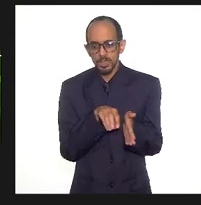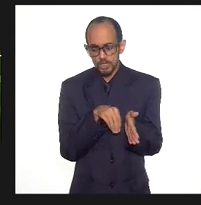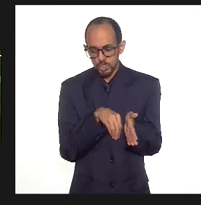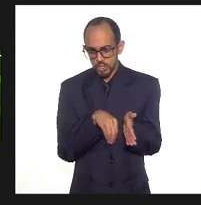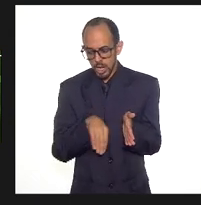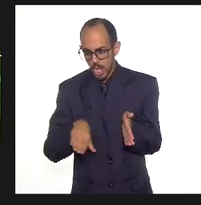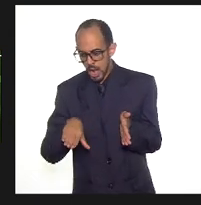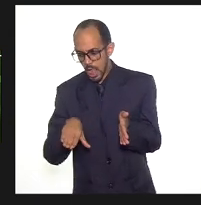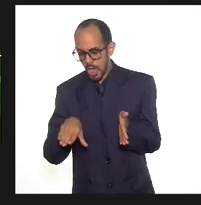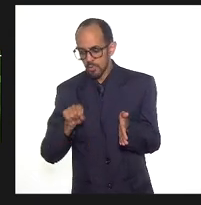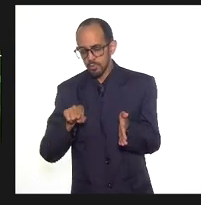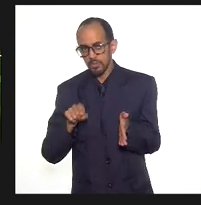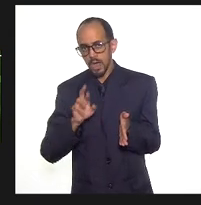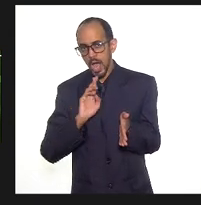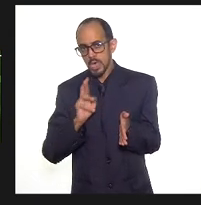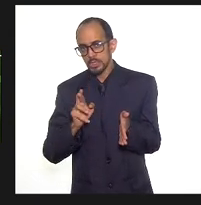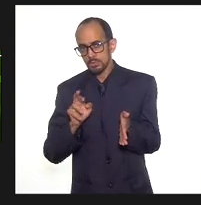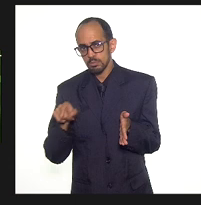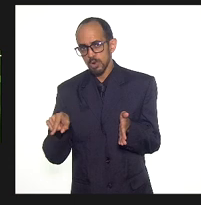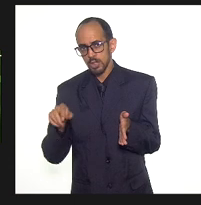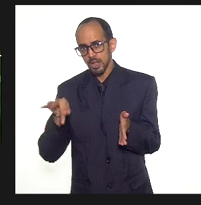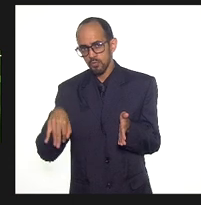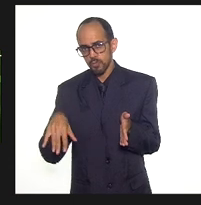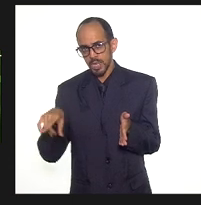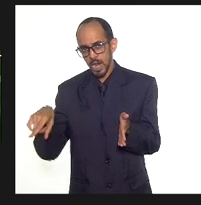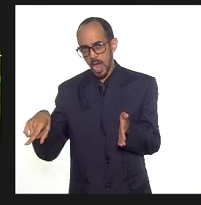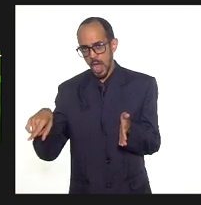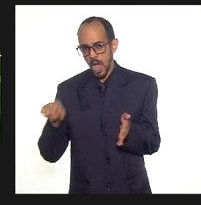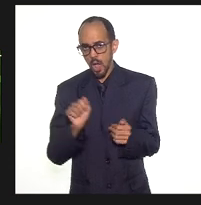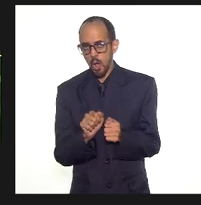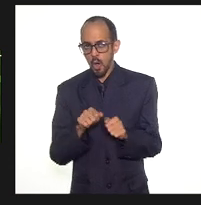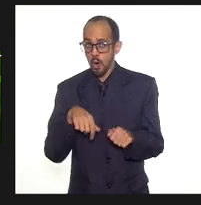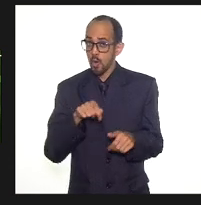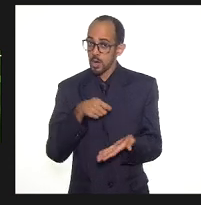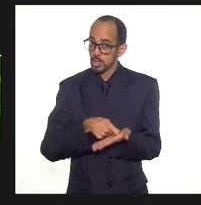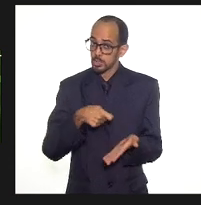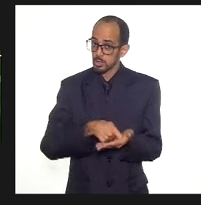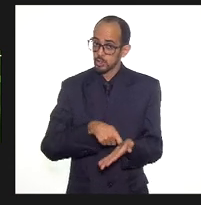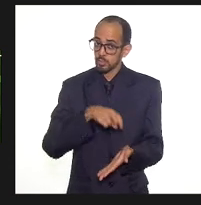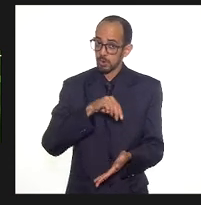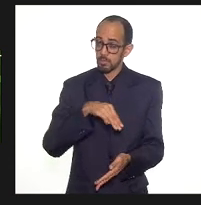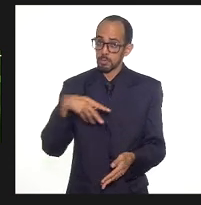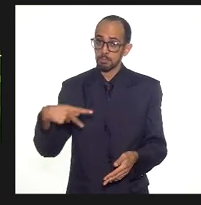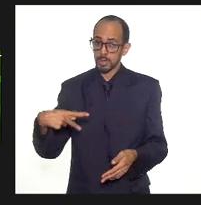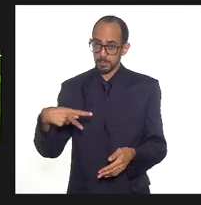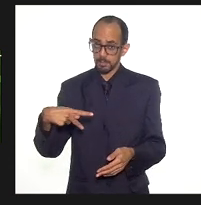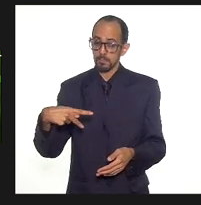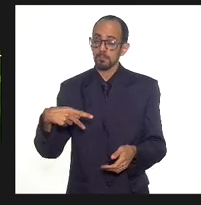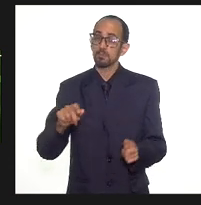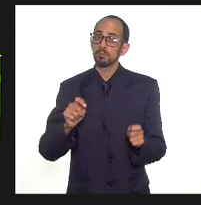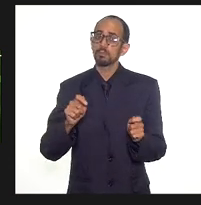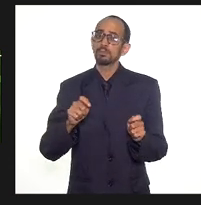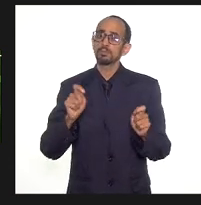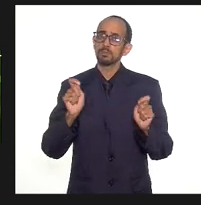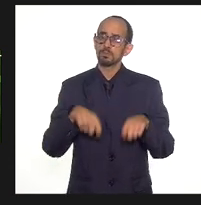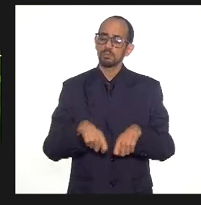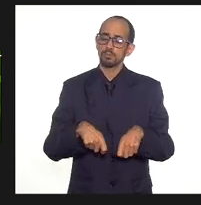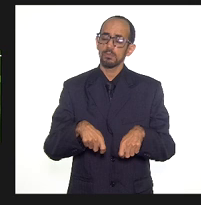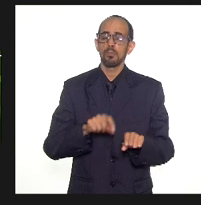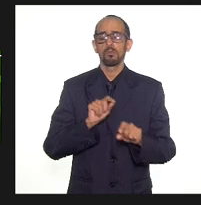encaminhamos o resultado dessas amostras na periodicidade exigida pela ANP, de modo que seja possível